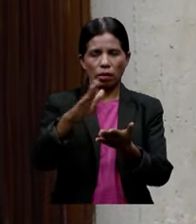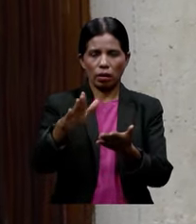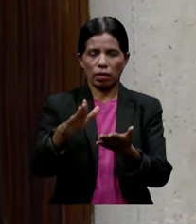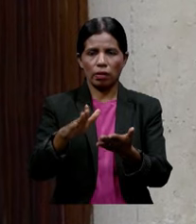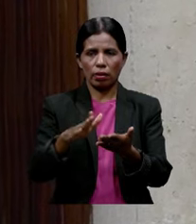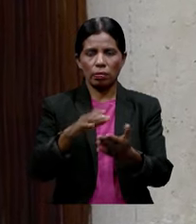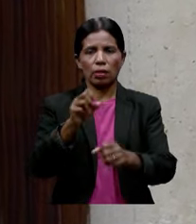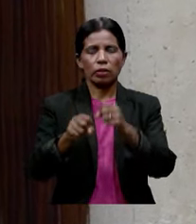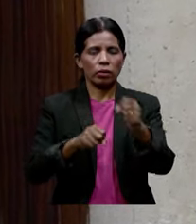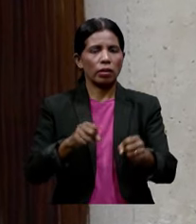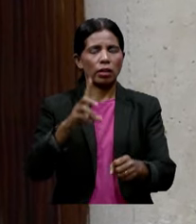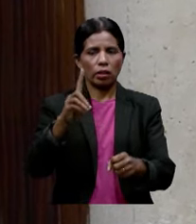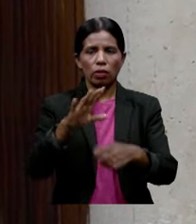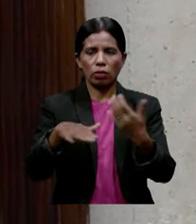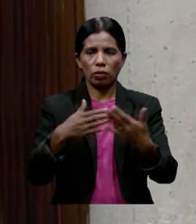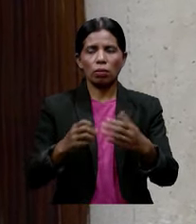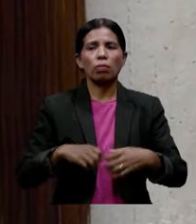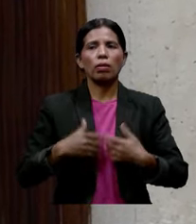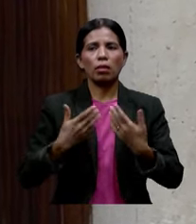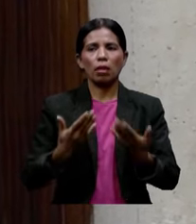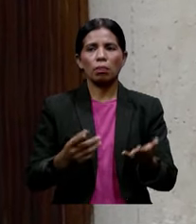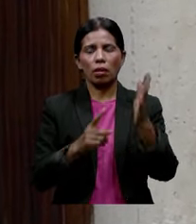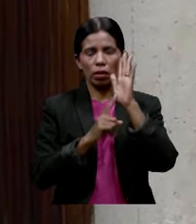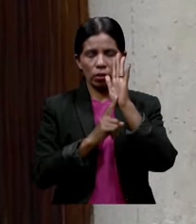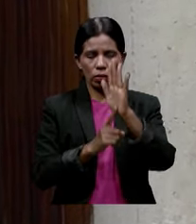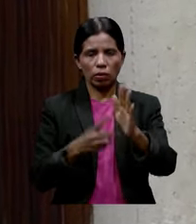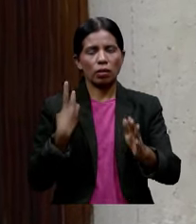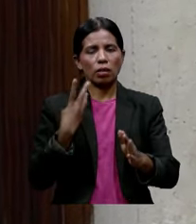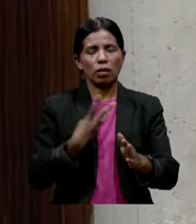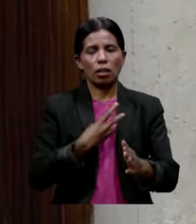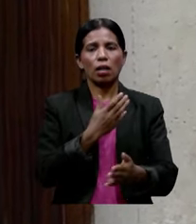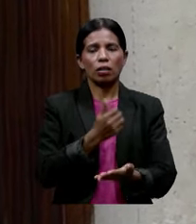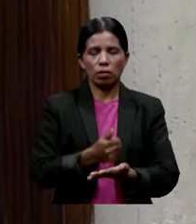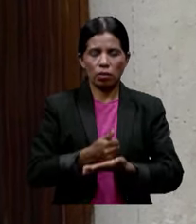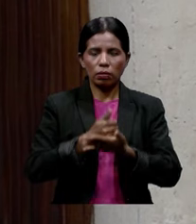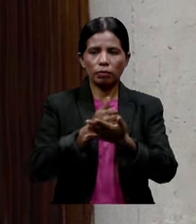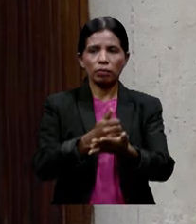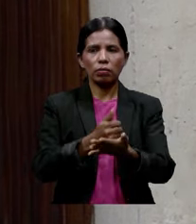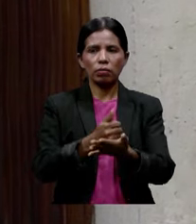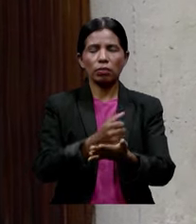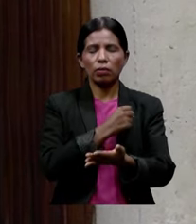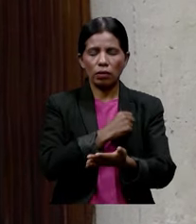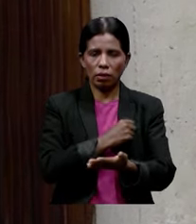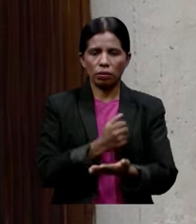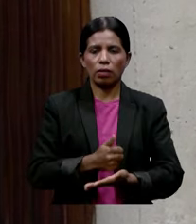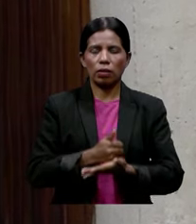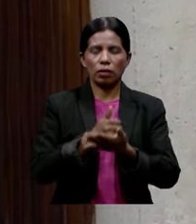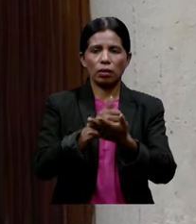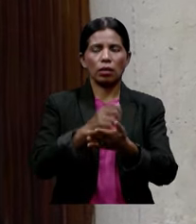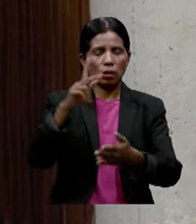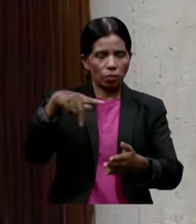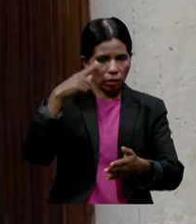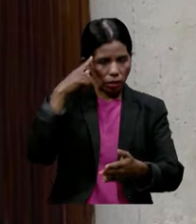baia sociedade toma, o insama que tuha tudo itenia solidariedade. Leleu Bahia solidariedade humana, solidariedade